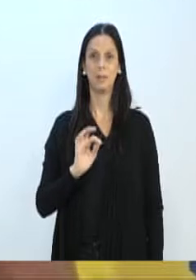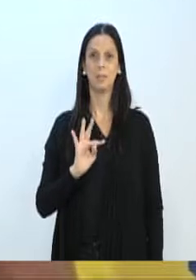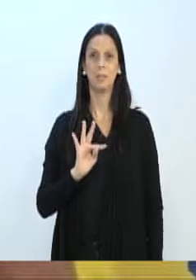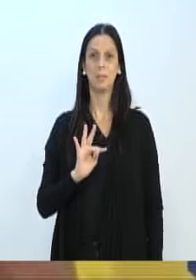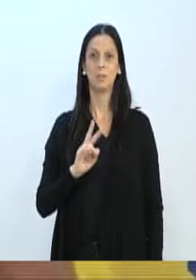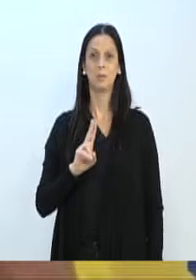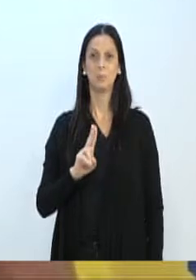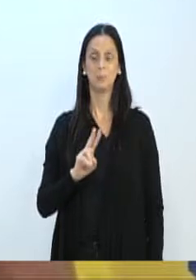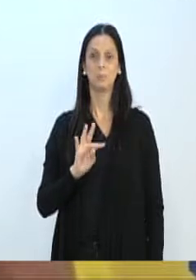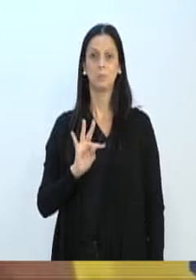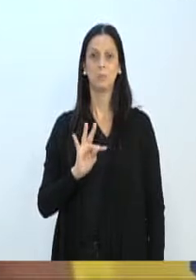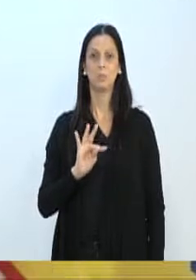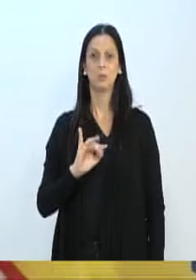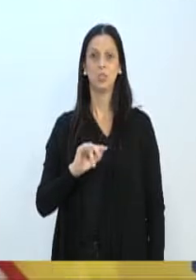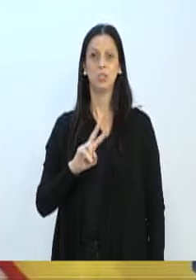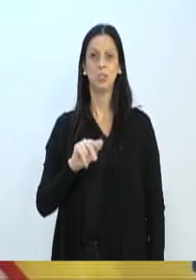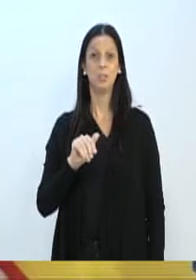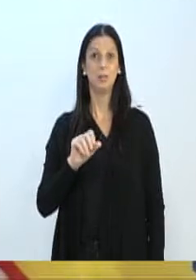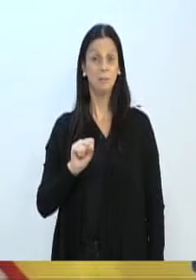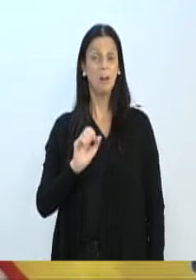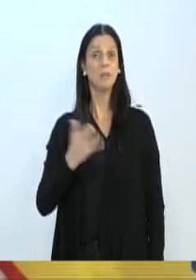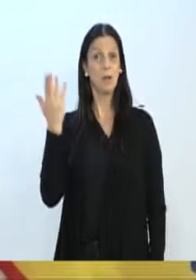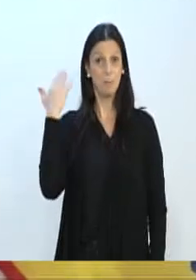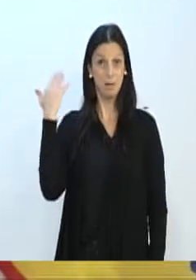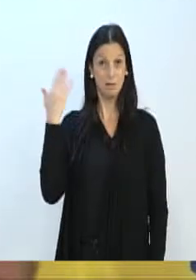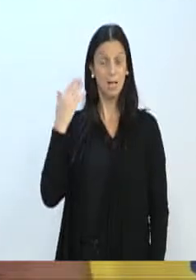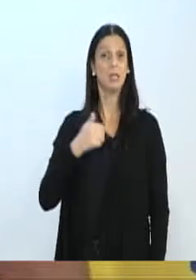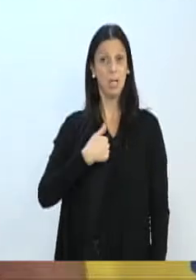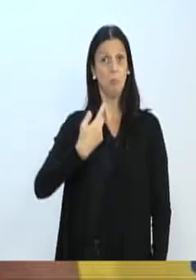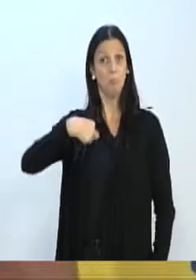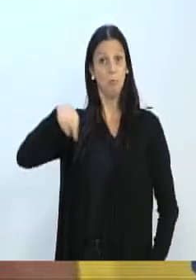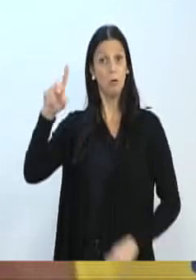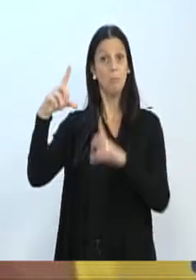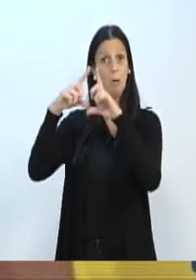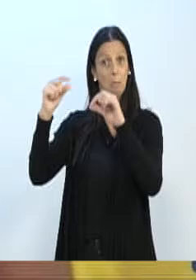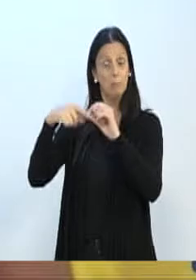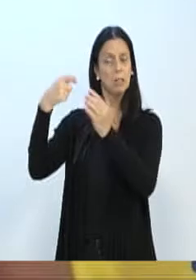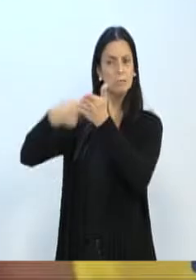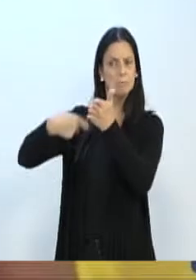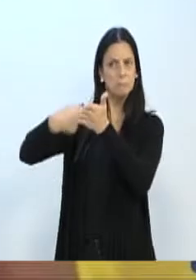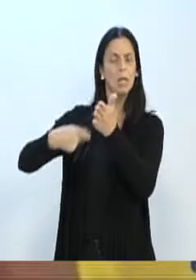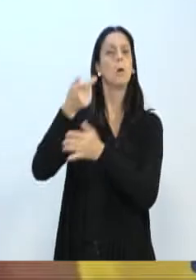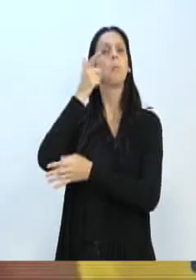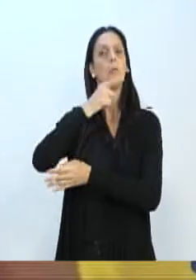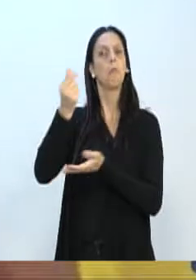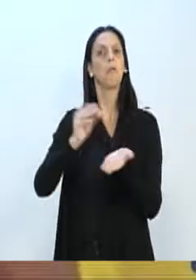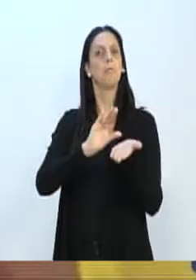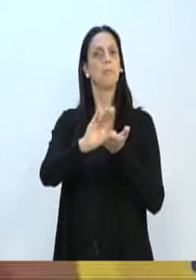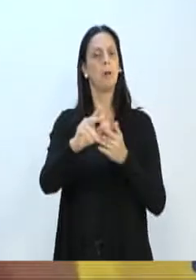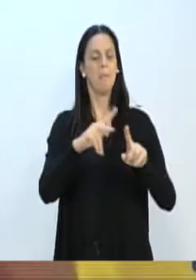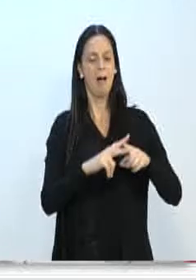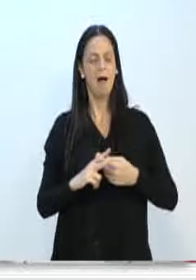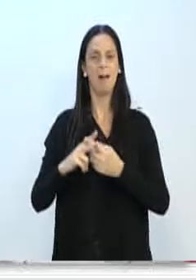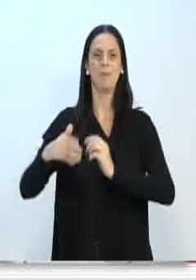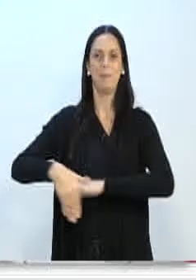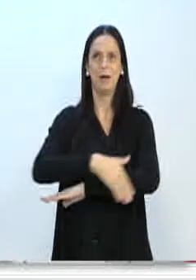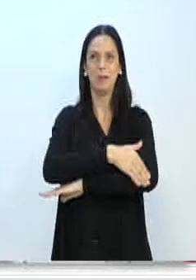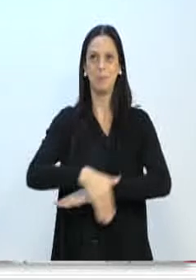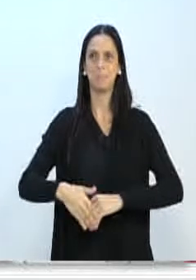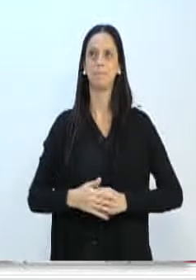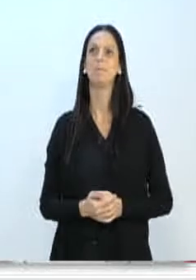recursos que busquei em Brasília. Terceira foto também, Cris, por gentileza,